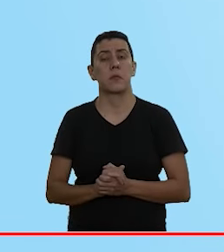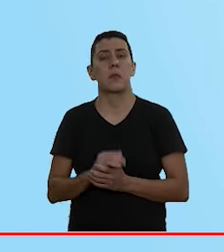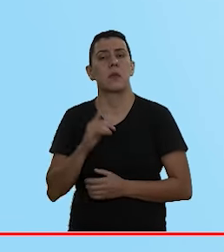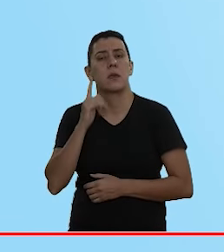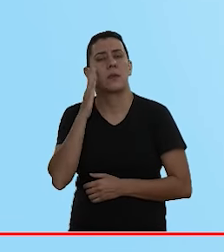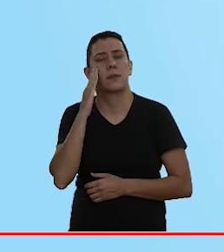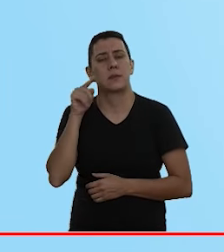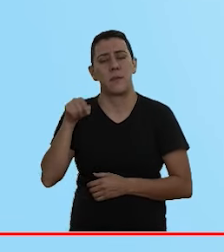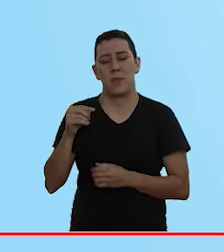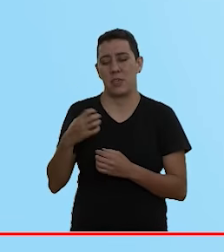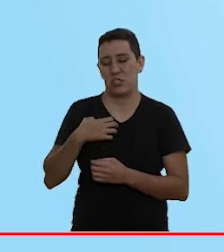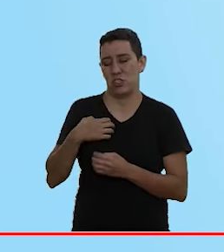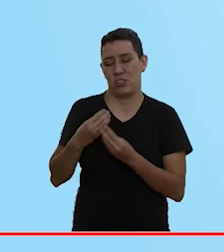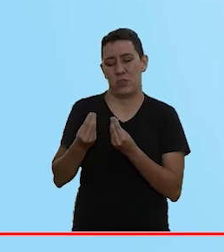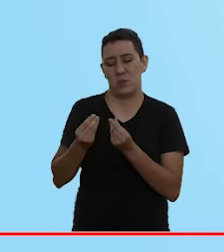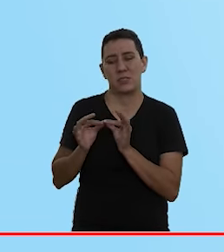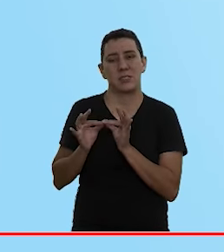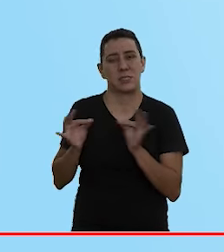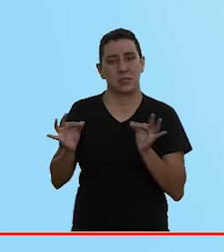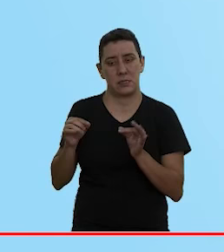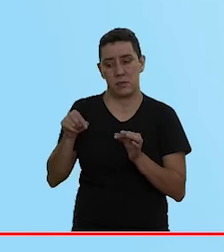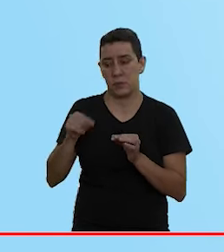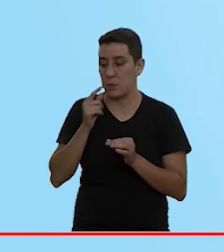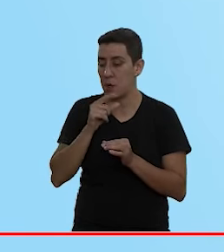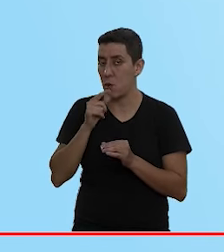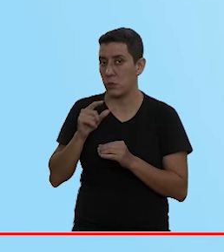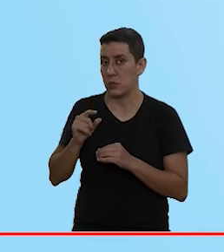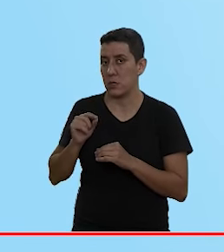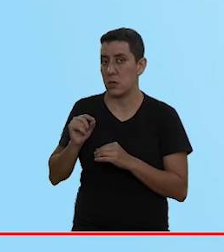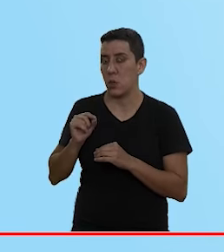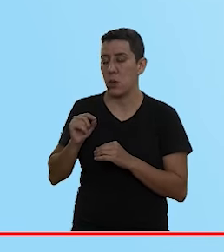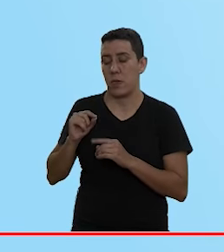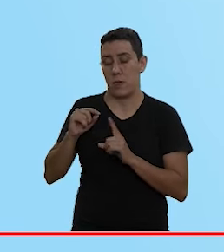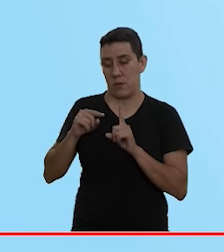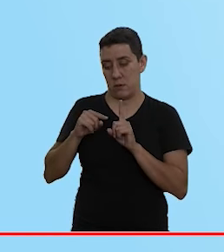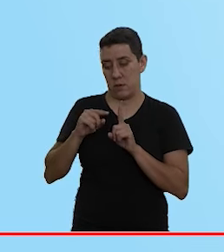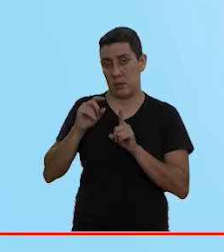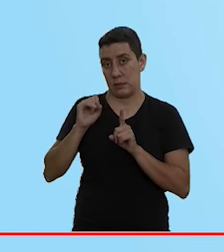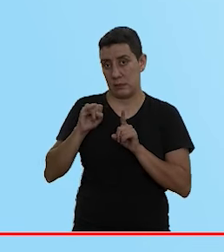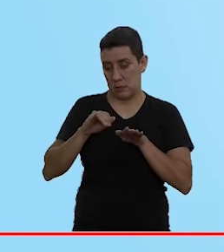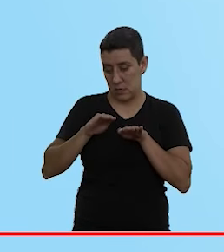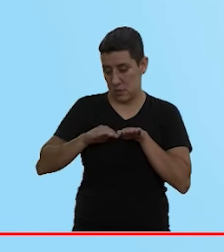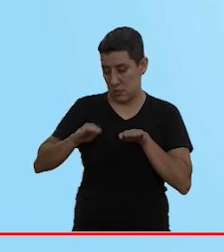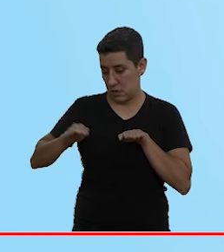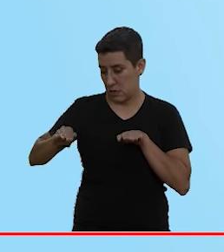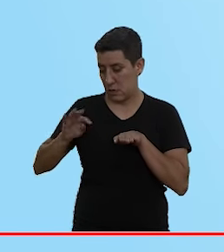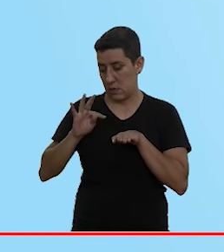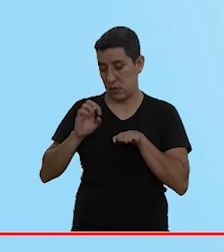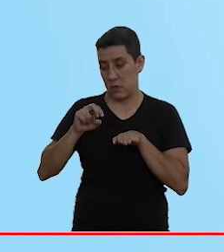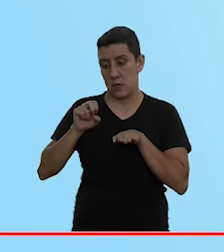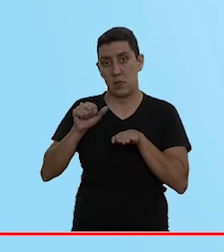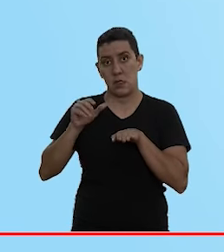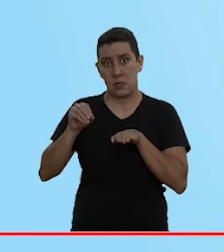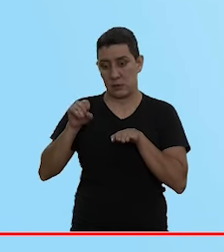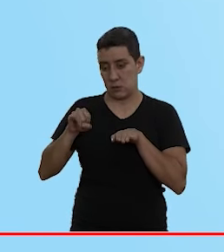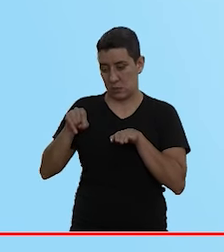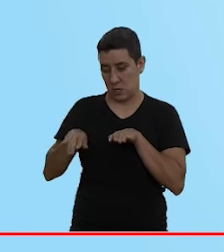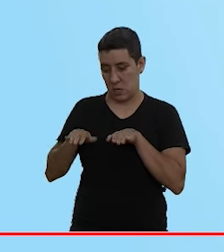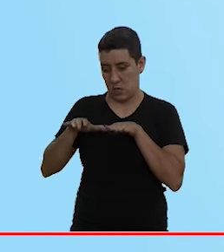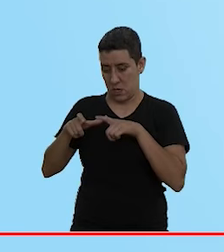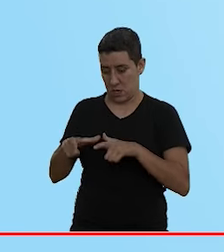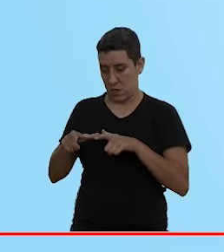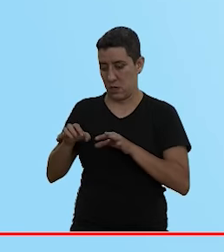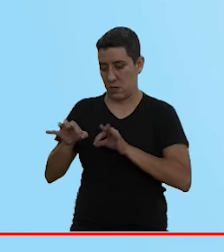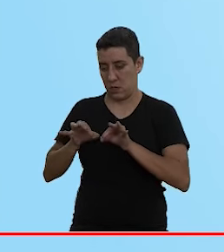a gente tiver oscilações de frequência ou de tensão num sistema e as plantas forem se desconectando, o sistema vai para